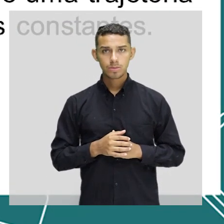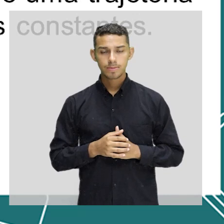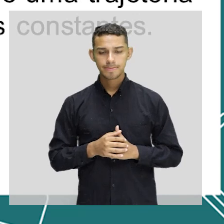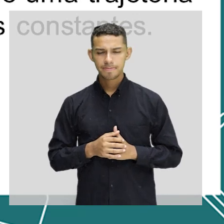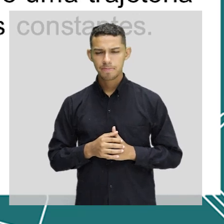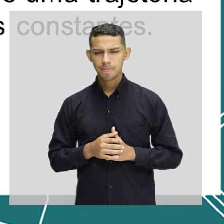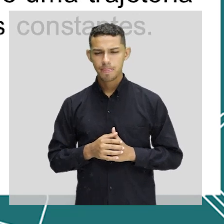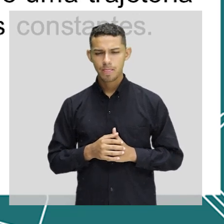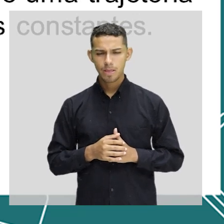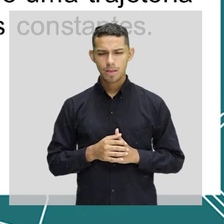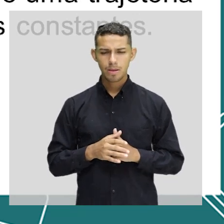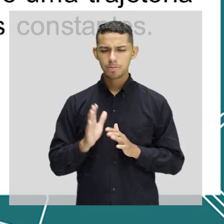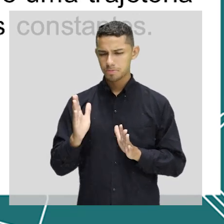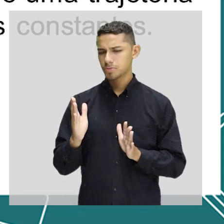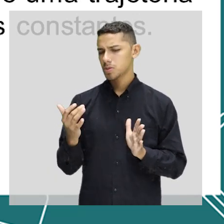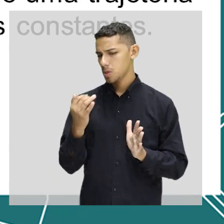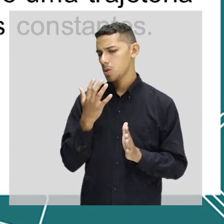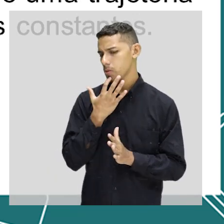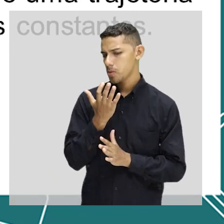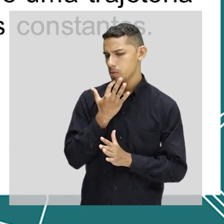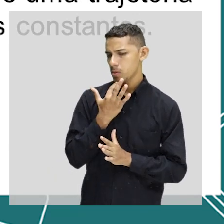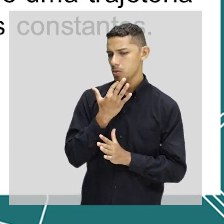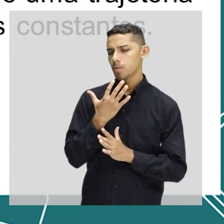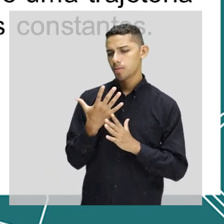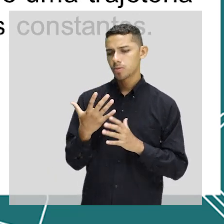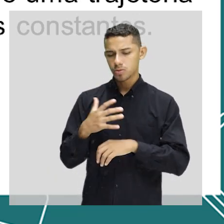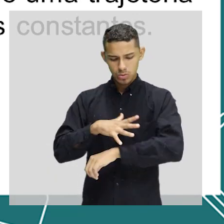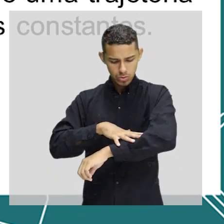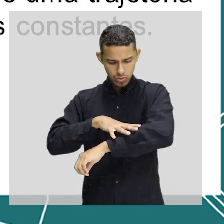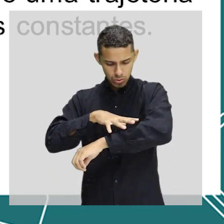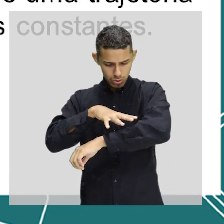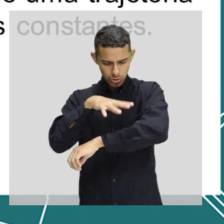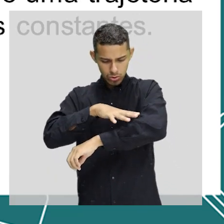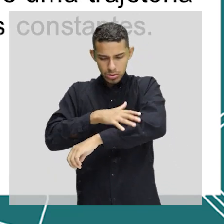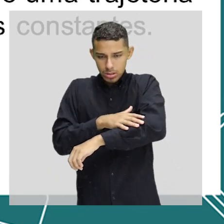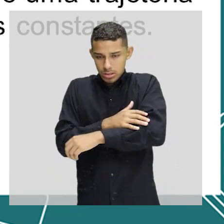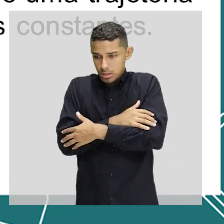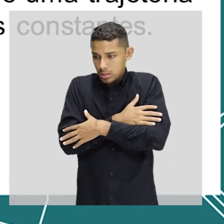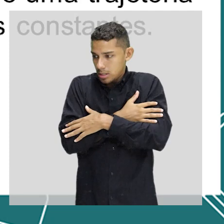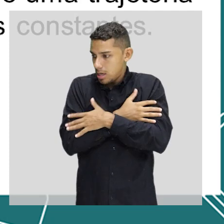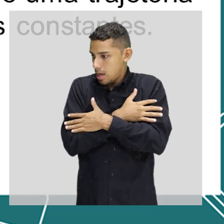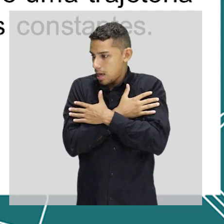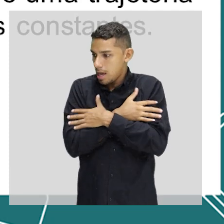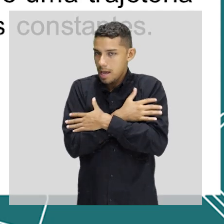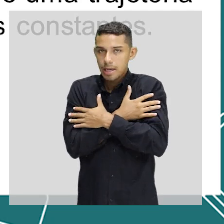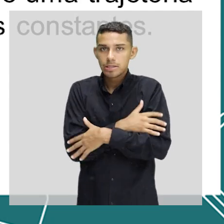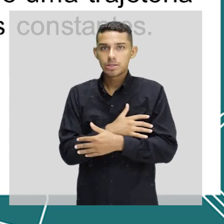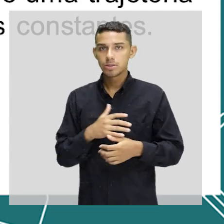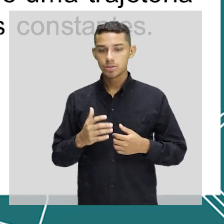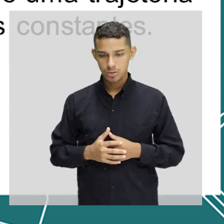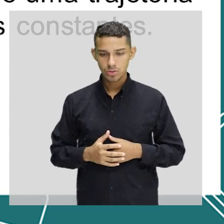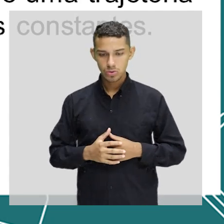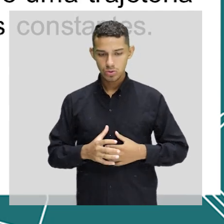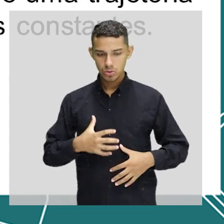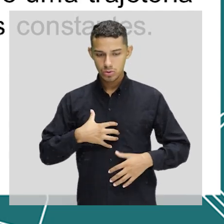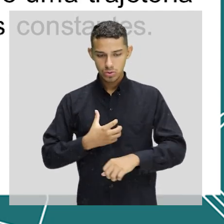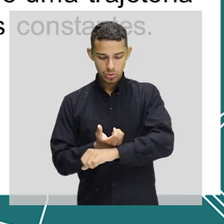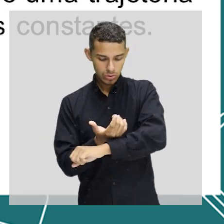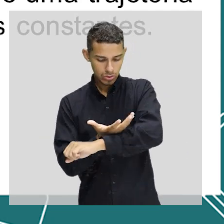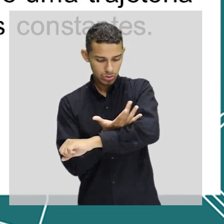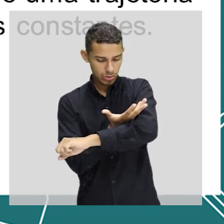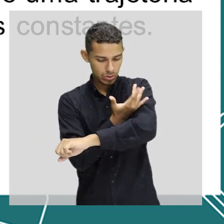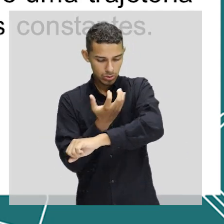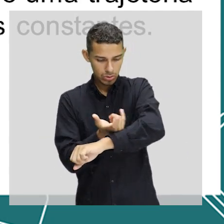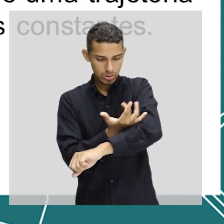Bom, então ele é famoso, né, por fazer arrepiar os cabelos. Se vocês já viram, ou já viram em alguma frequência, ou na escola de vocês, ou já viram na